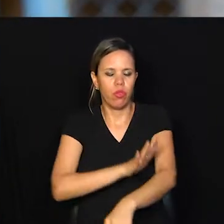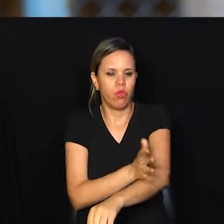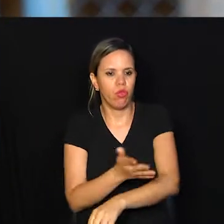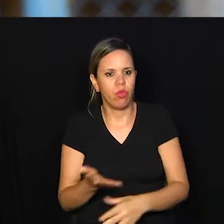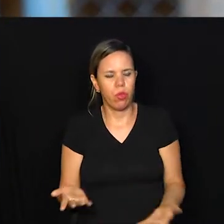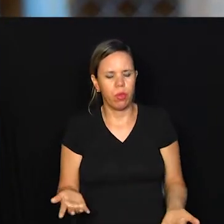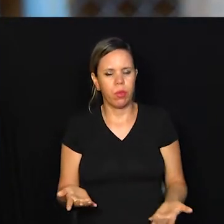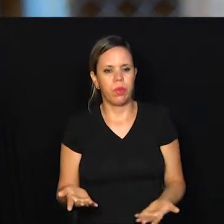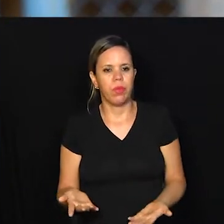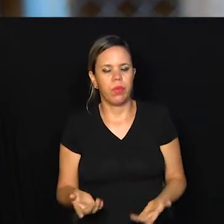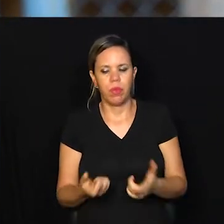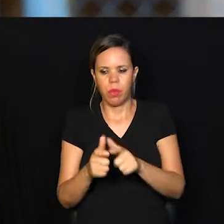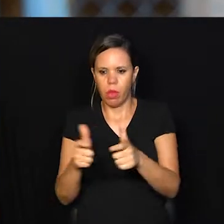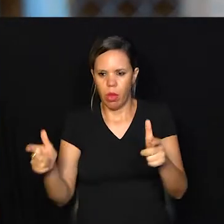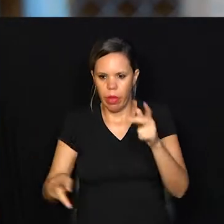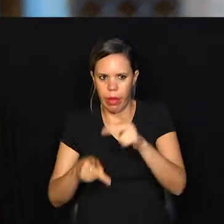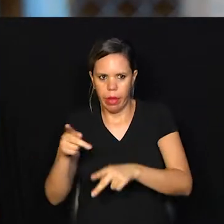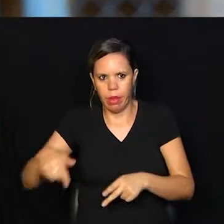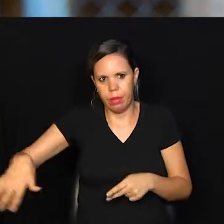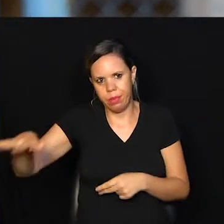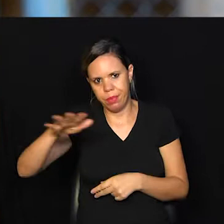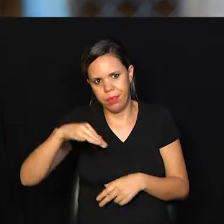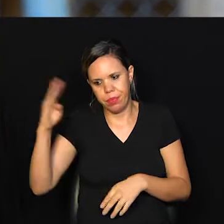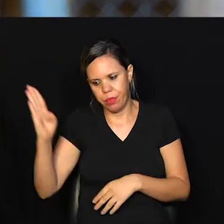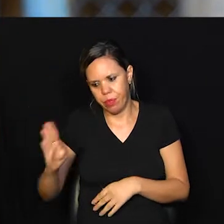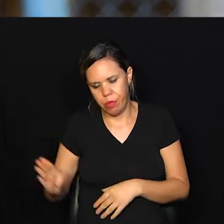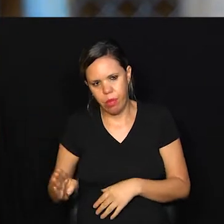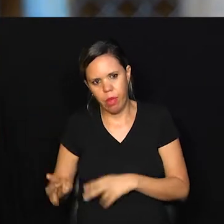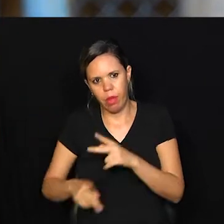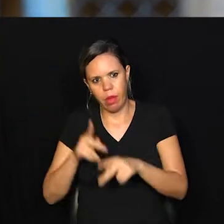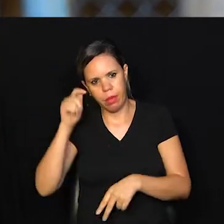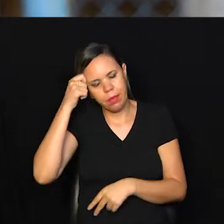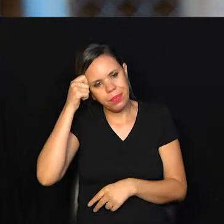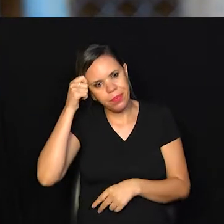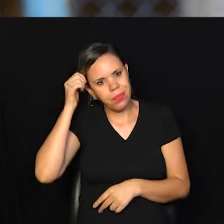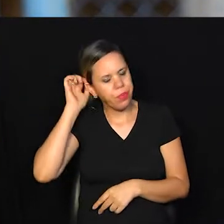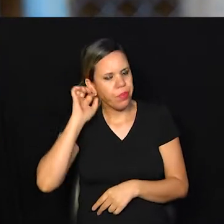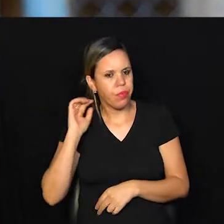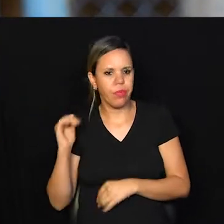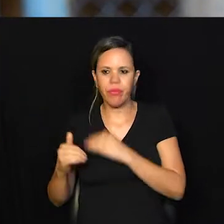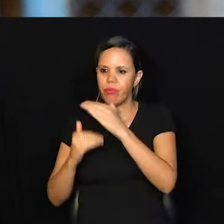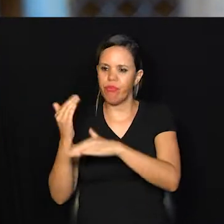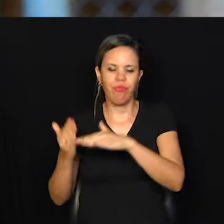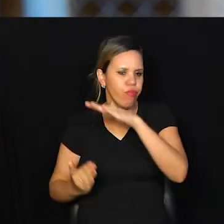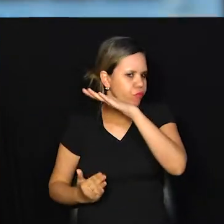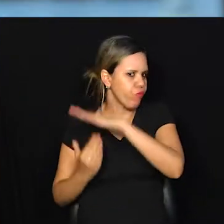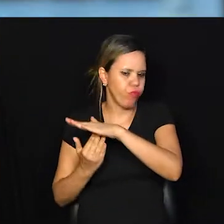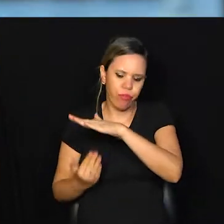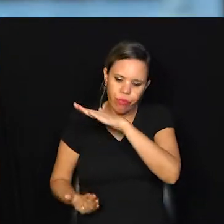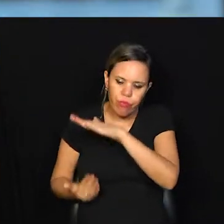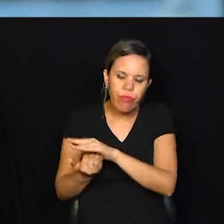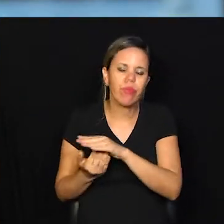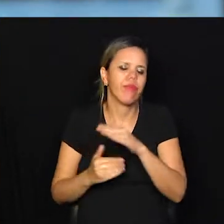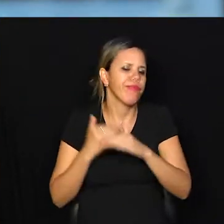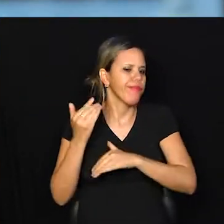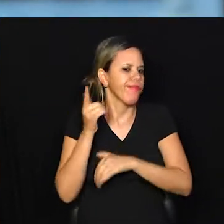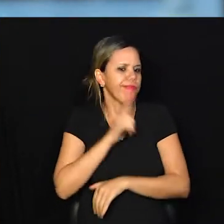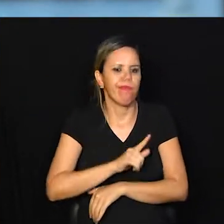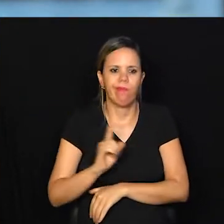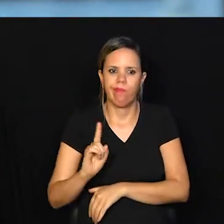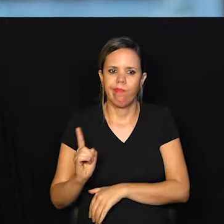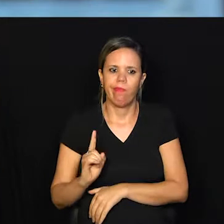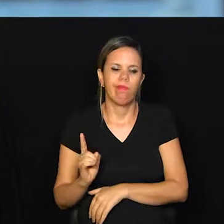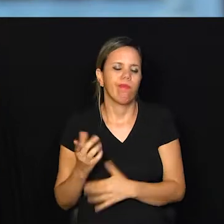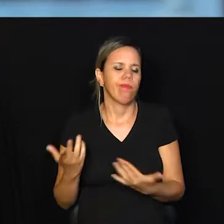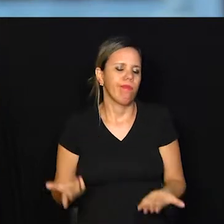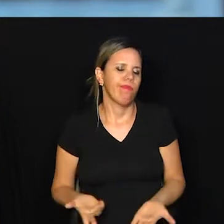uma grande parcela da população brasileira, que é a população negra, evoluir como deveria evoluir, se desenvolver como deveria se